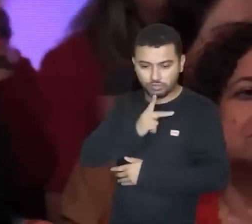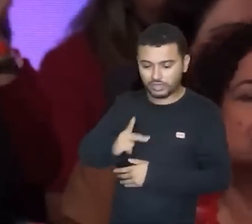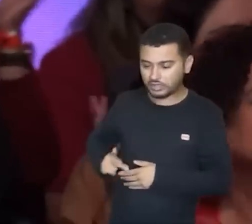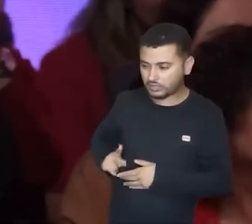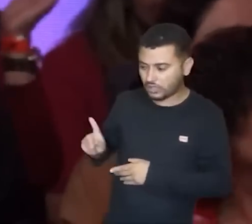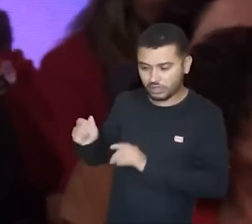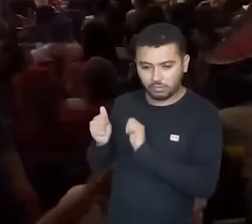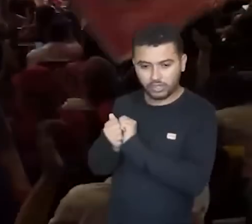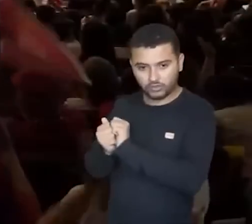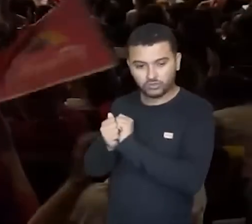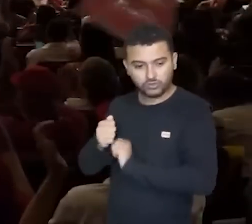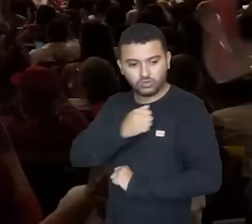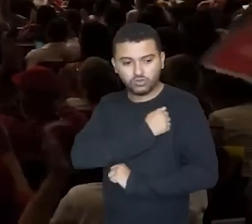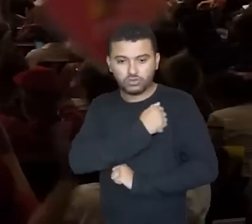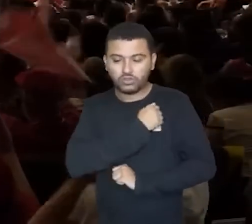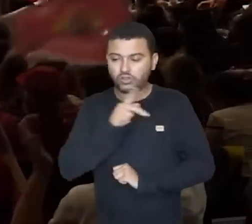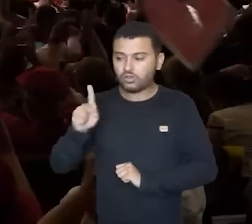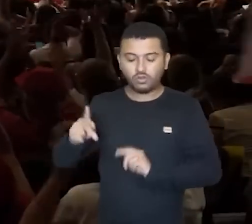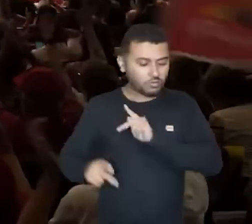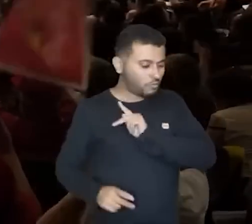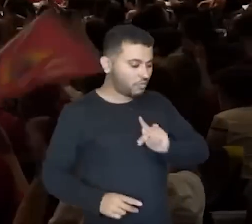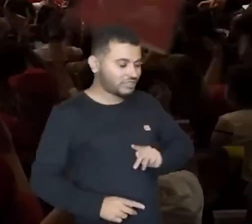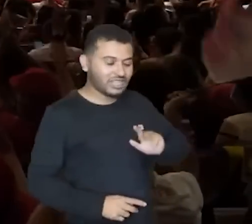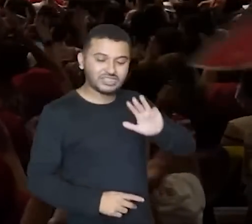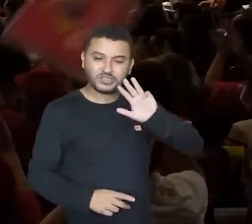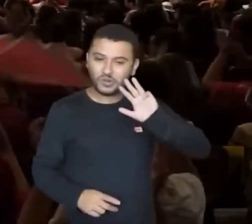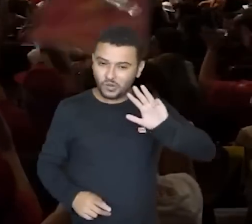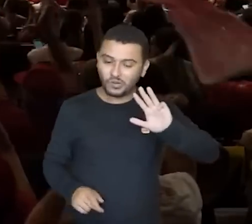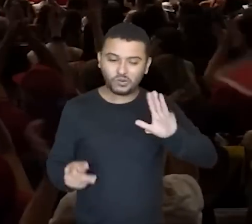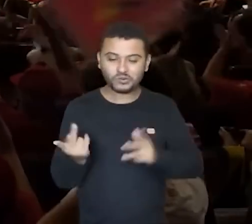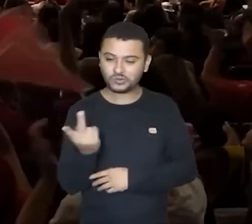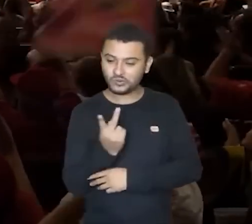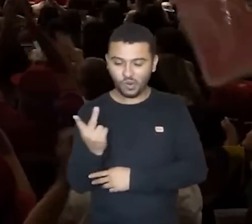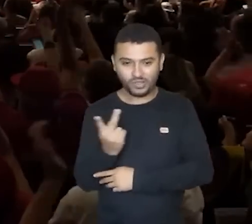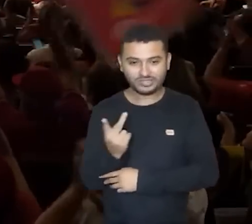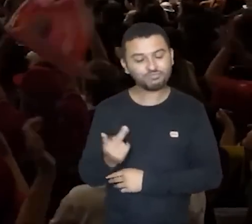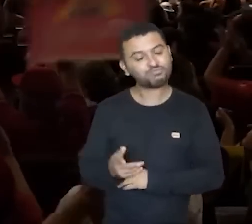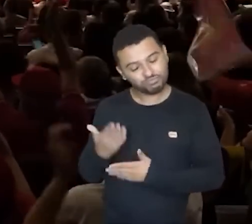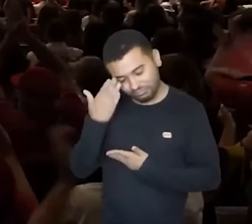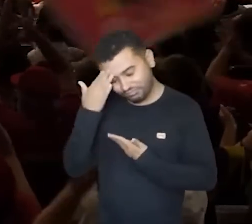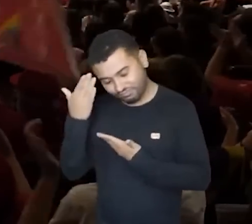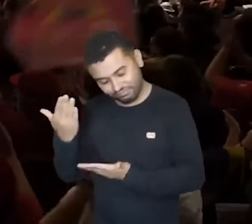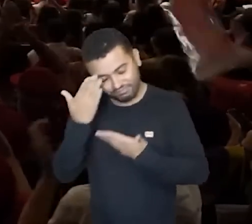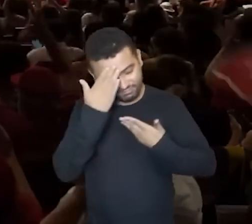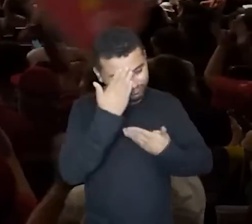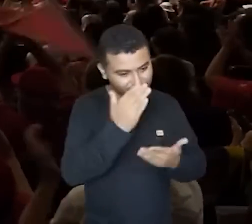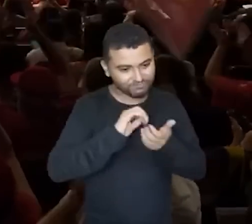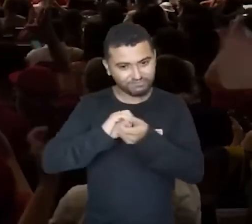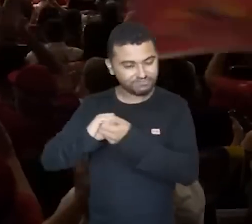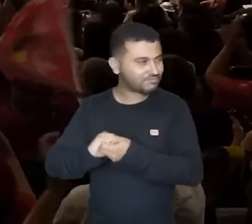companheiro, presidente Luiz Inácio Lula da Silva.